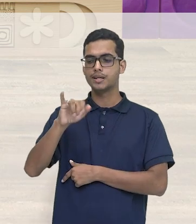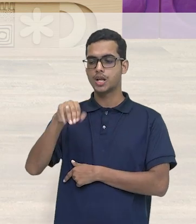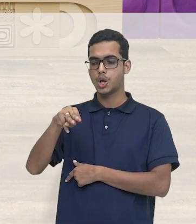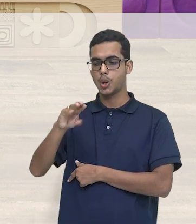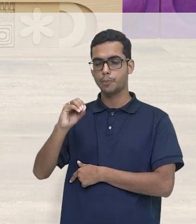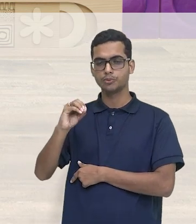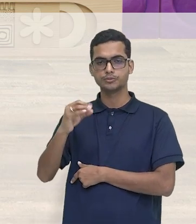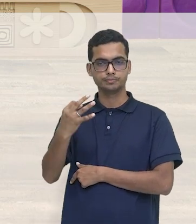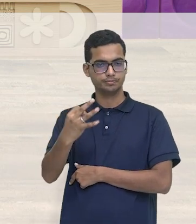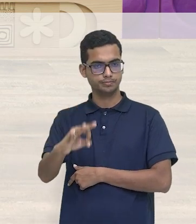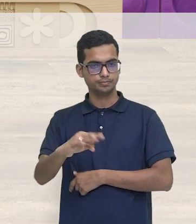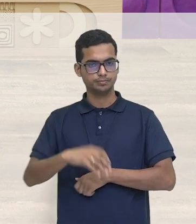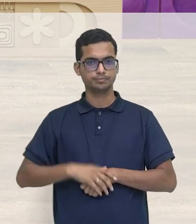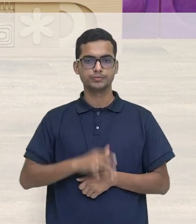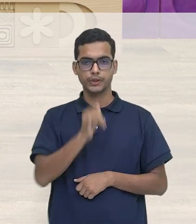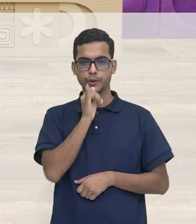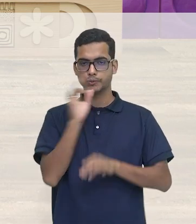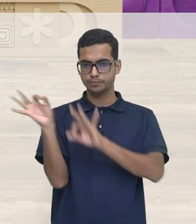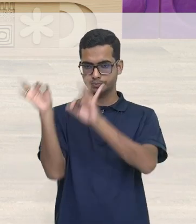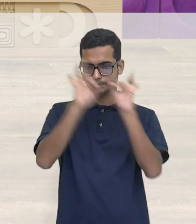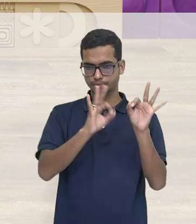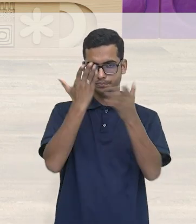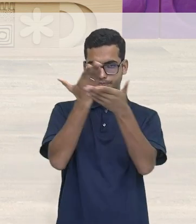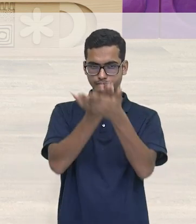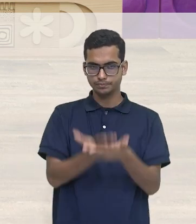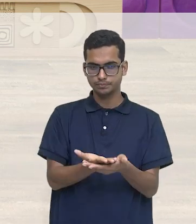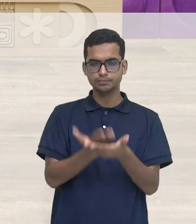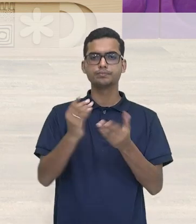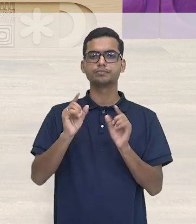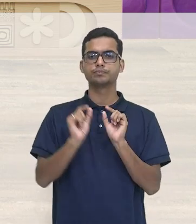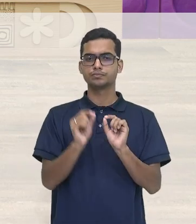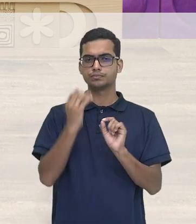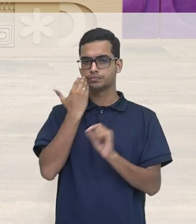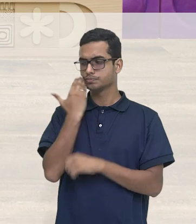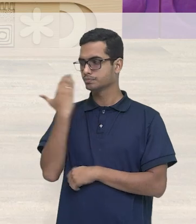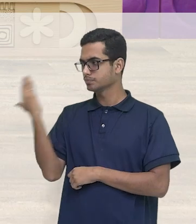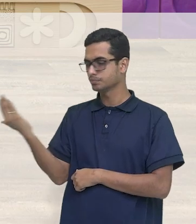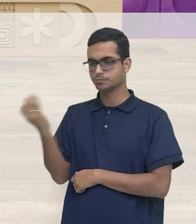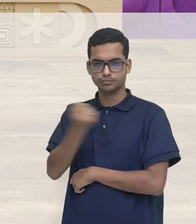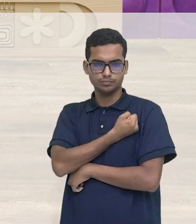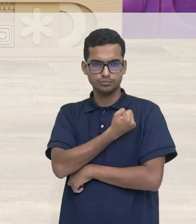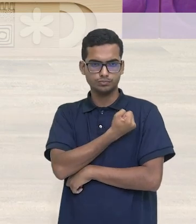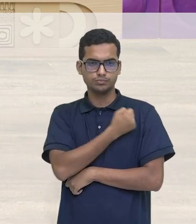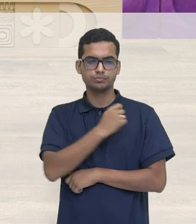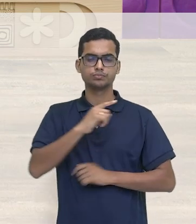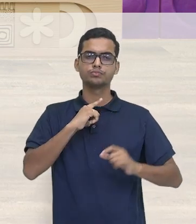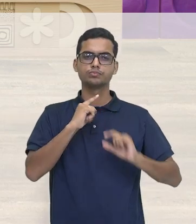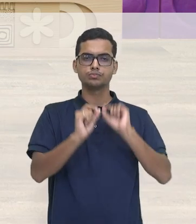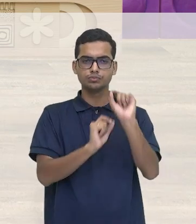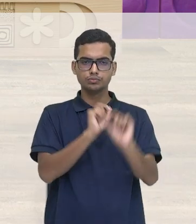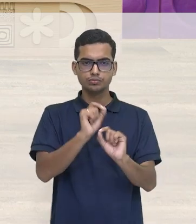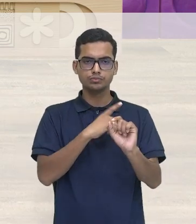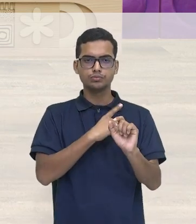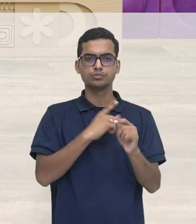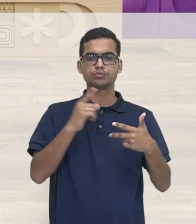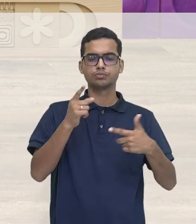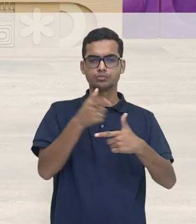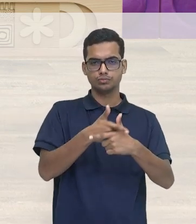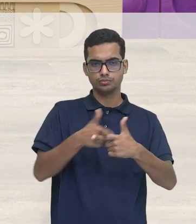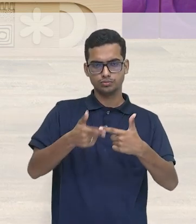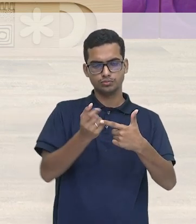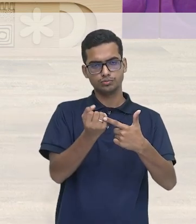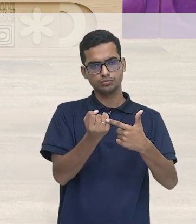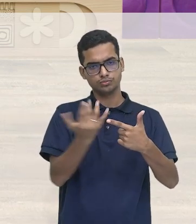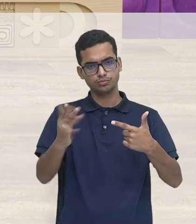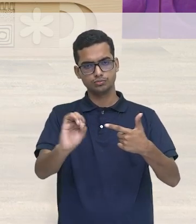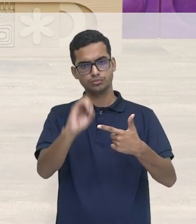não. Esses foram os exemplos que a gente viu para identificar se o número vai ser primo ou composto, mas a gente tem um vídeo aqui sobre o crivo